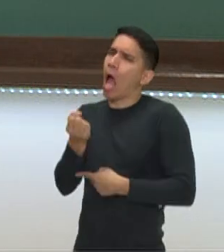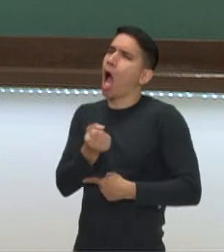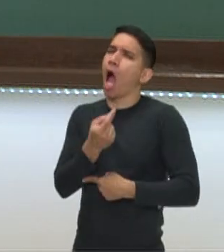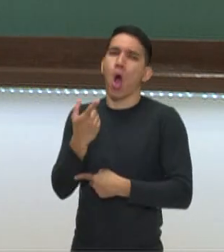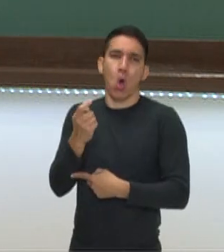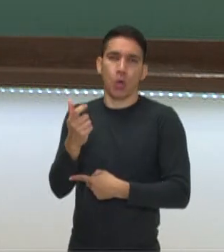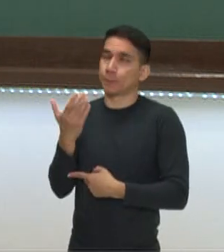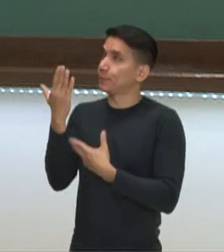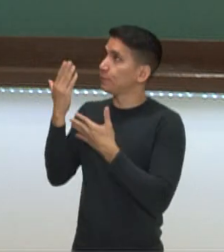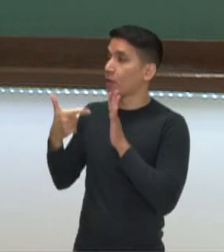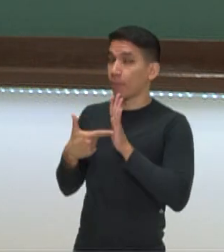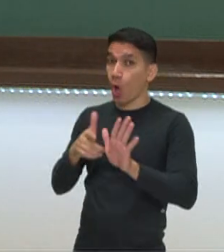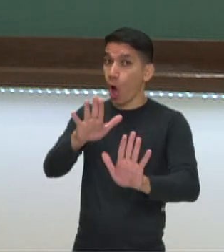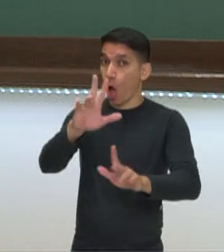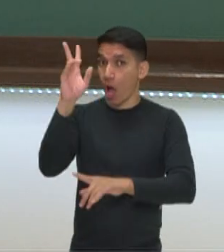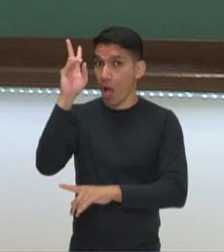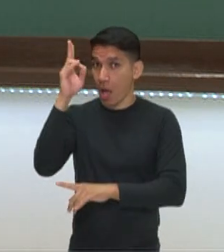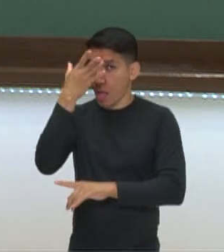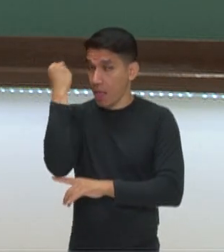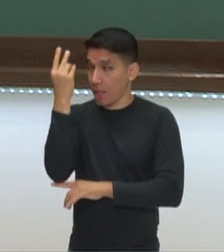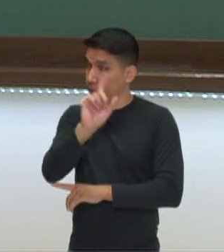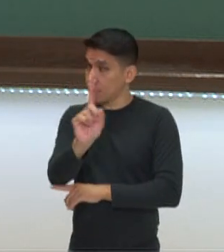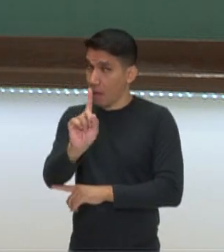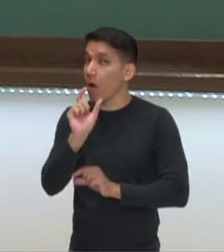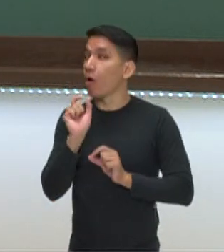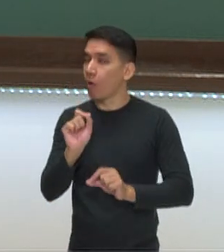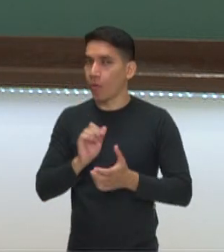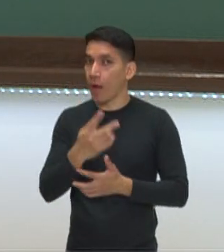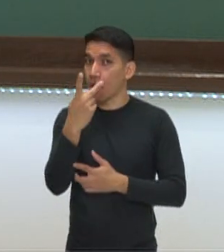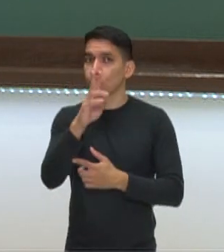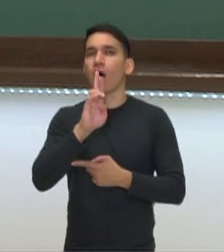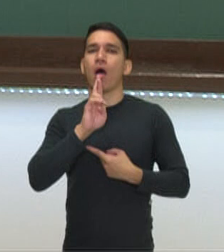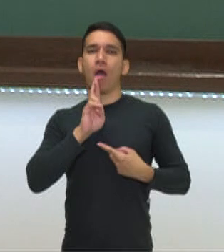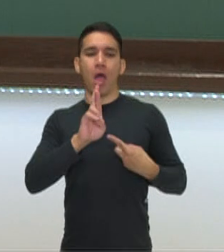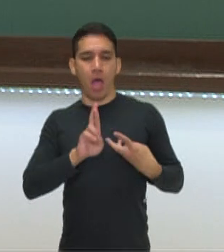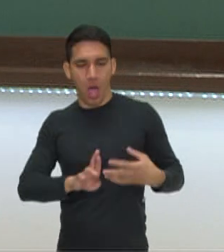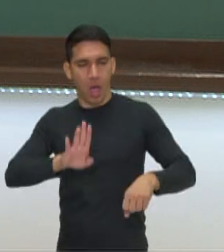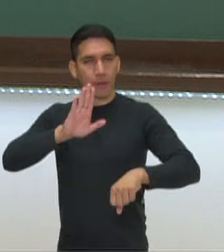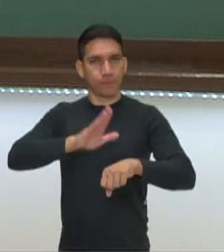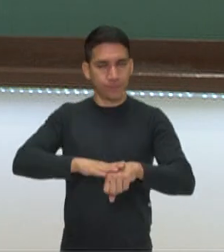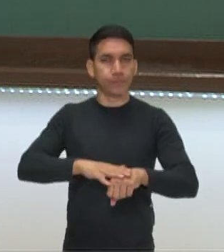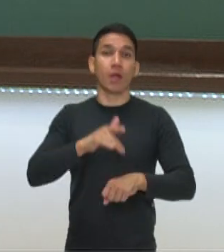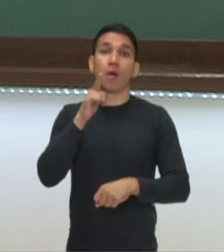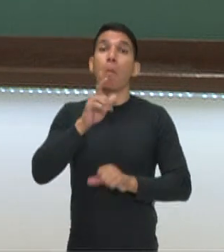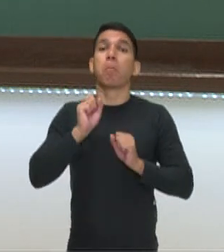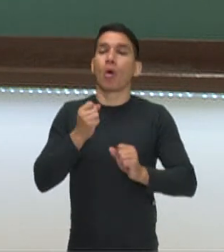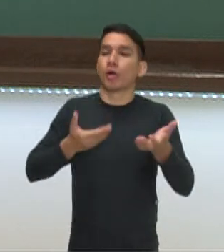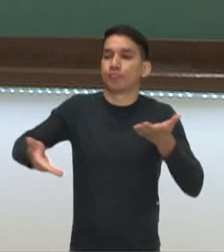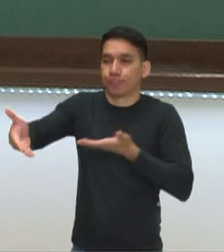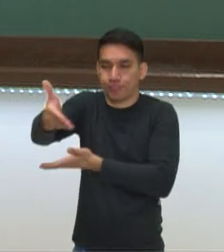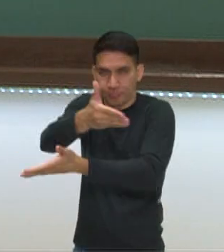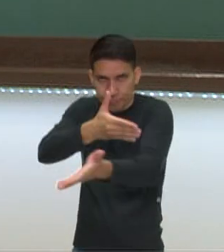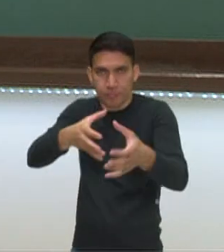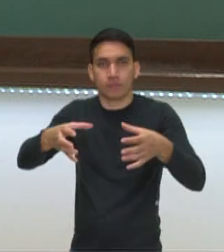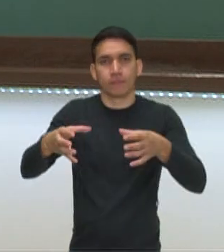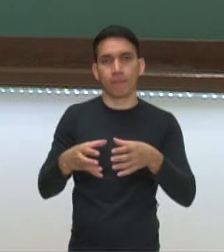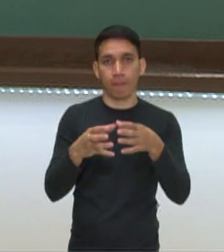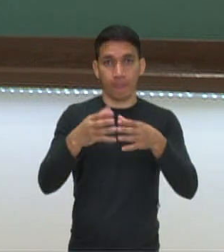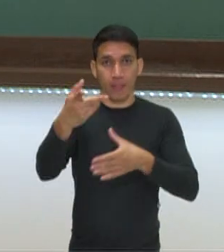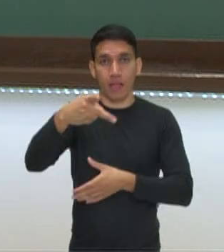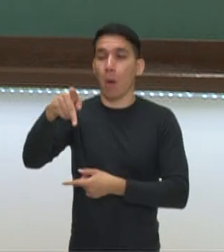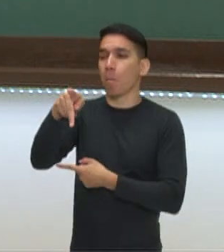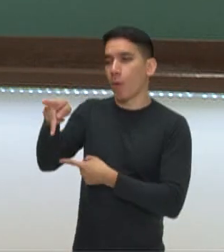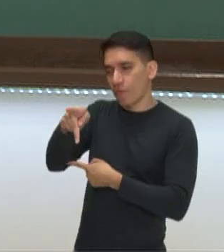alguns aqui. Não esquece que a sua resposta você pode compartilhar, né, socializar com